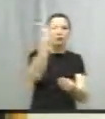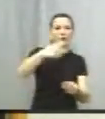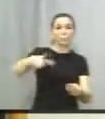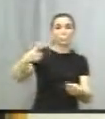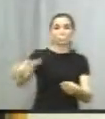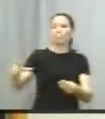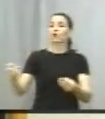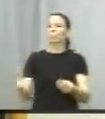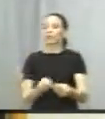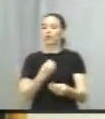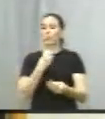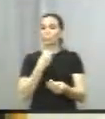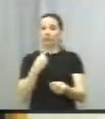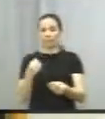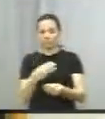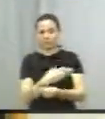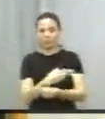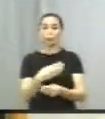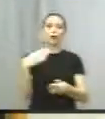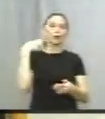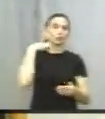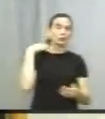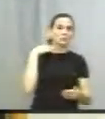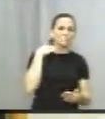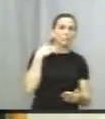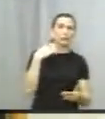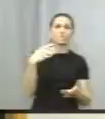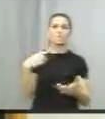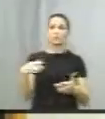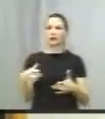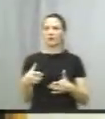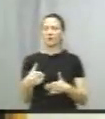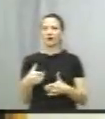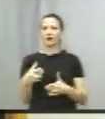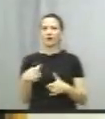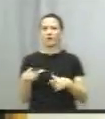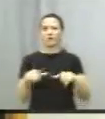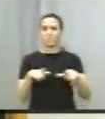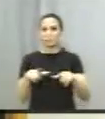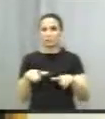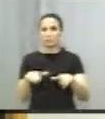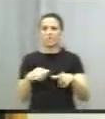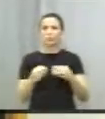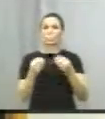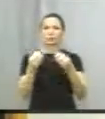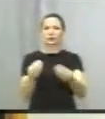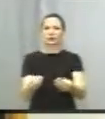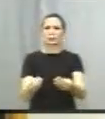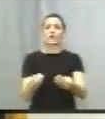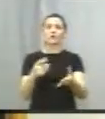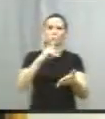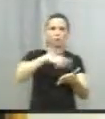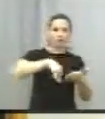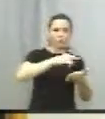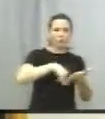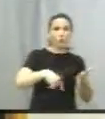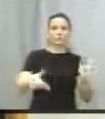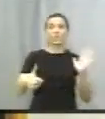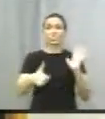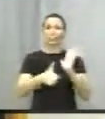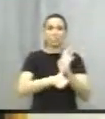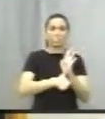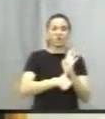dessa nova tecnologia de banco, os serviços de produção de documento,